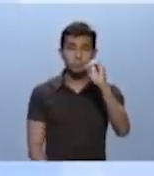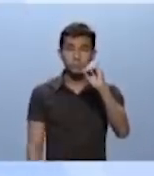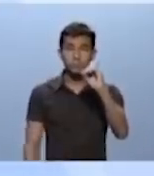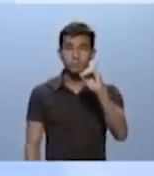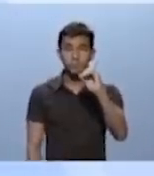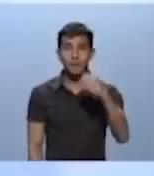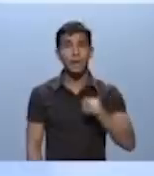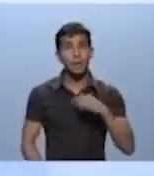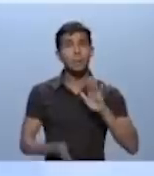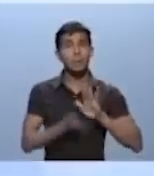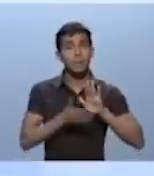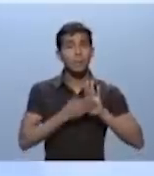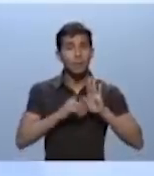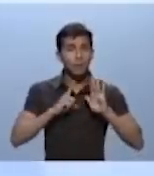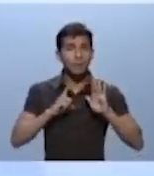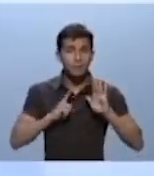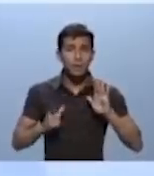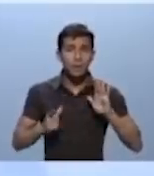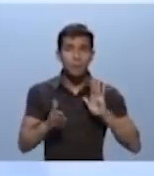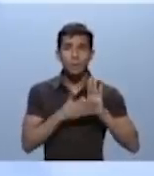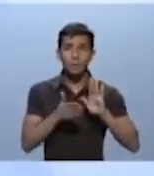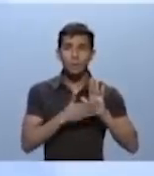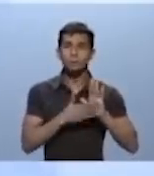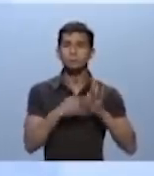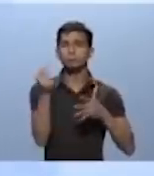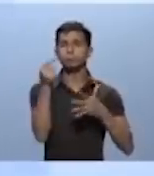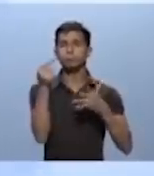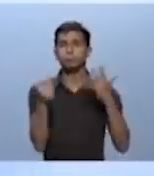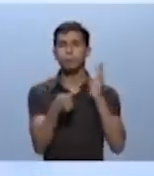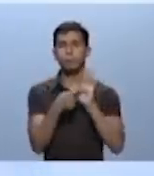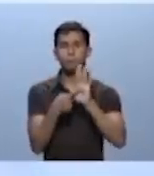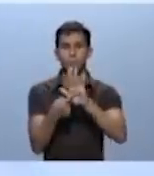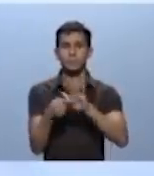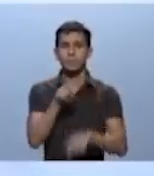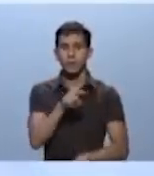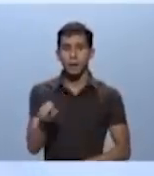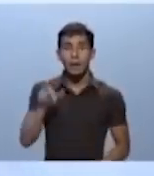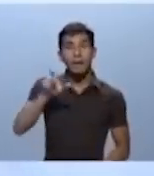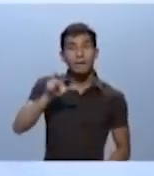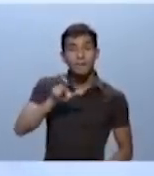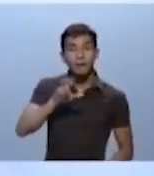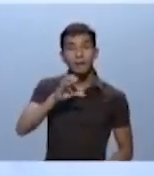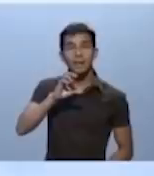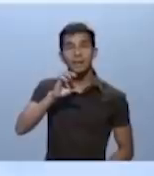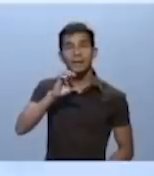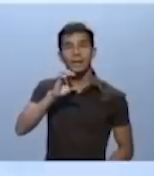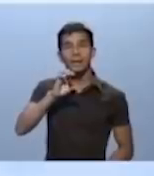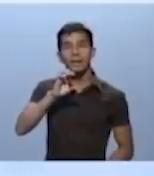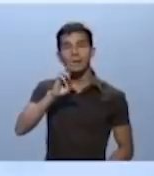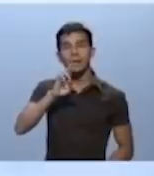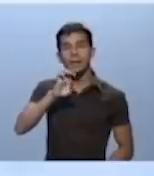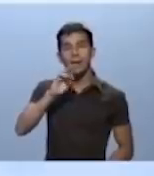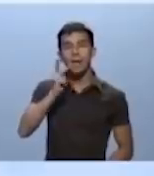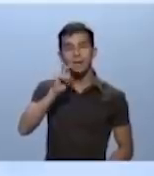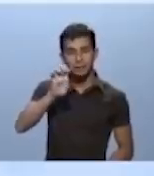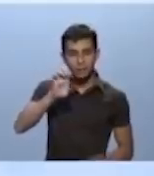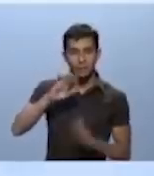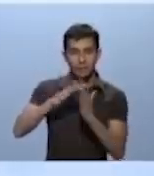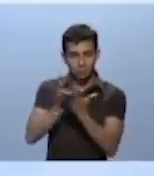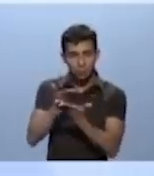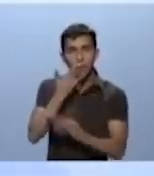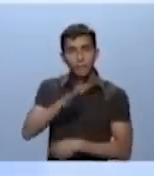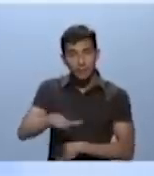proposta e colocar aqui minhas propostas para vocês o vale creche o auxílio